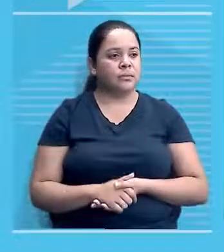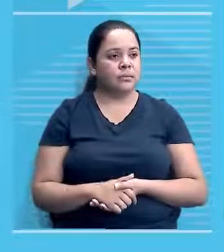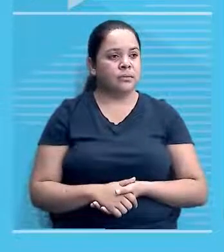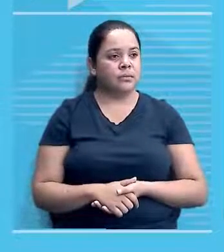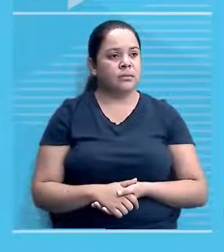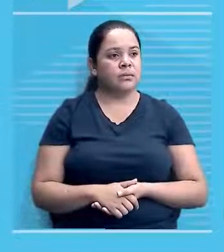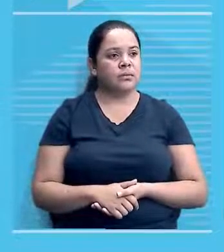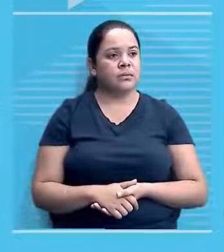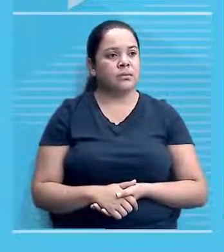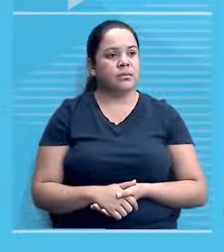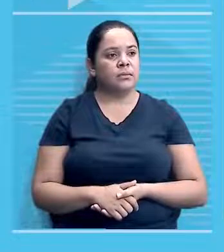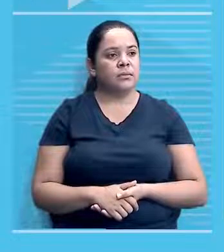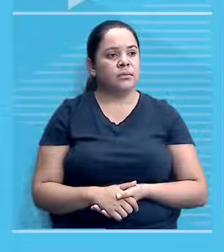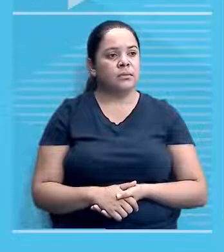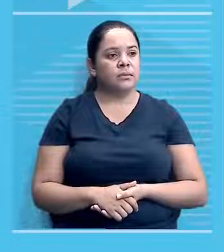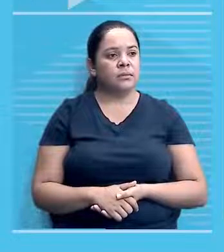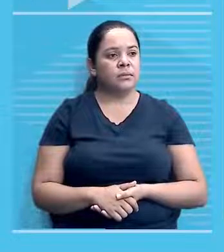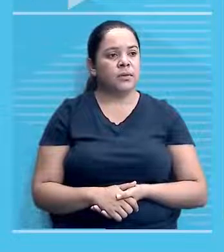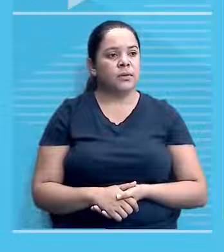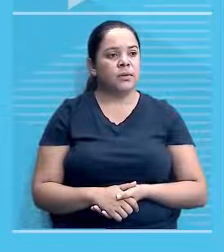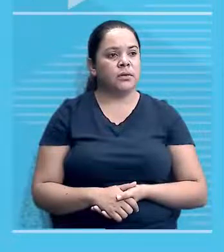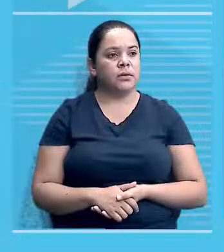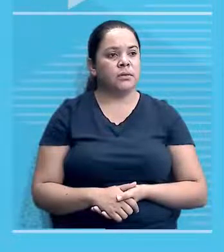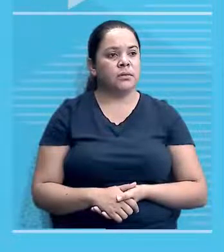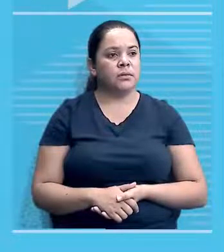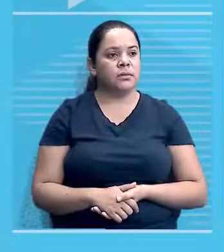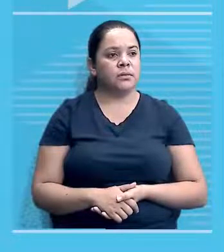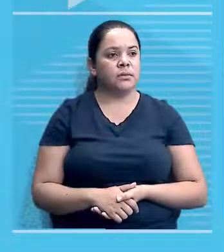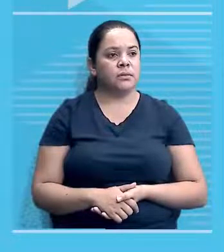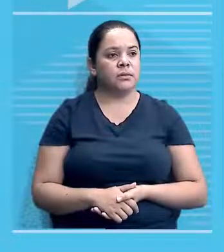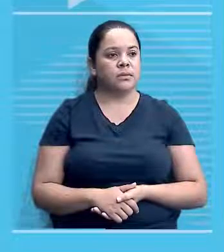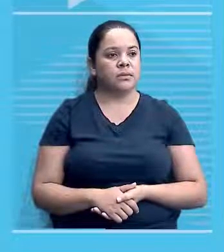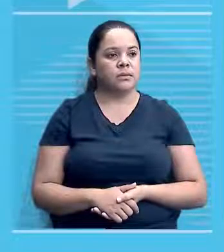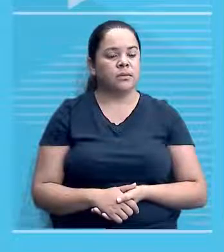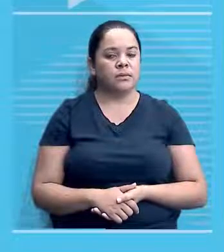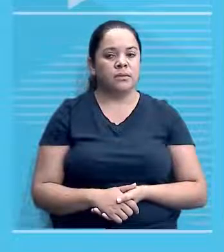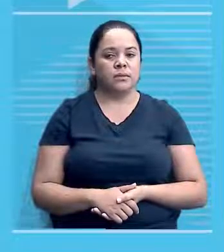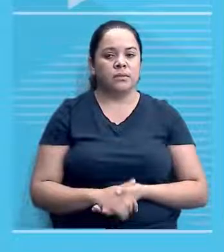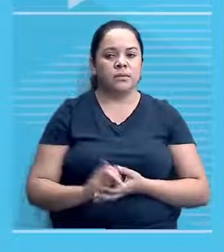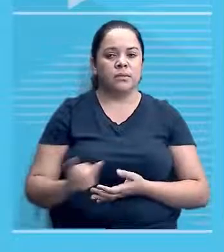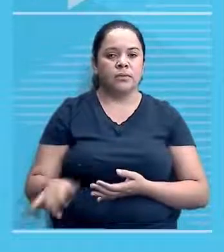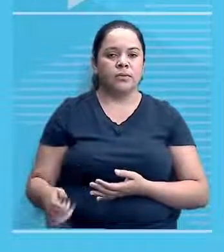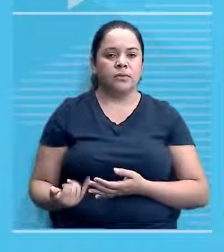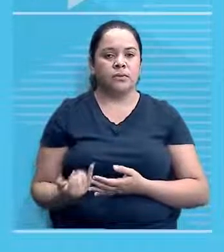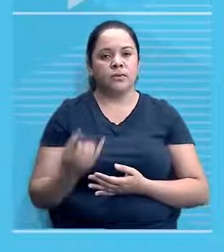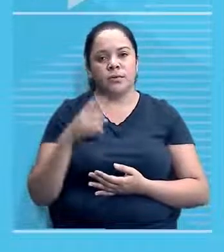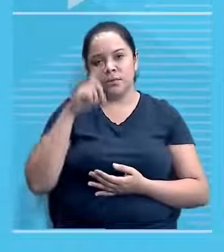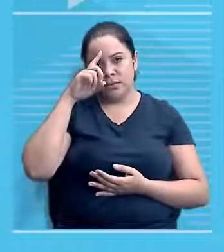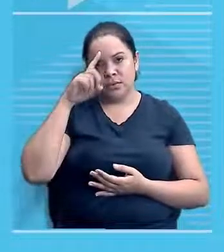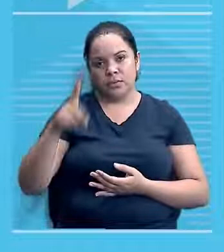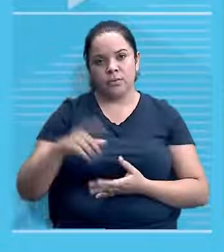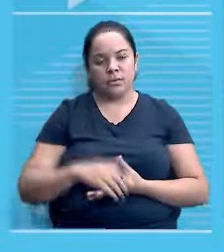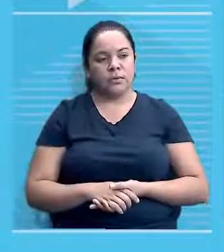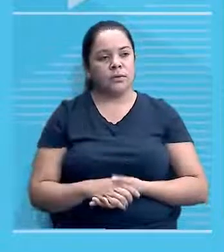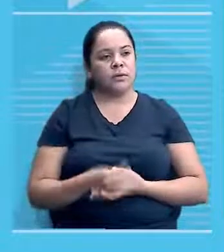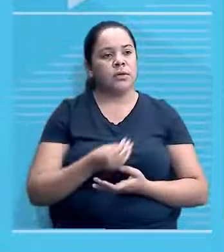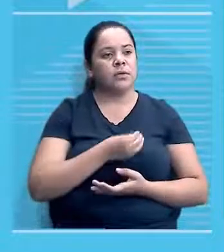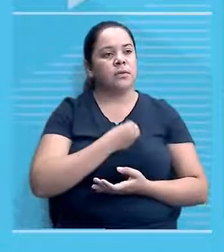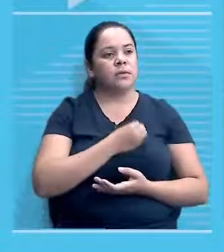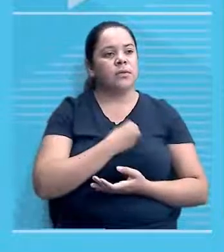tem esse detalhe interessante que Aproveite o dia você já Aproveite sua